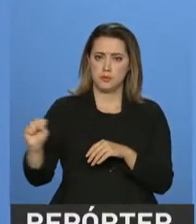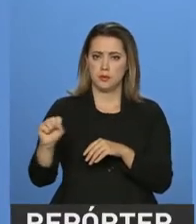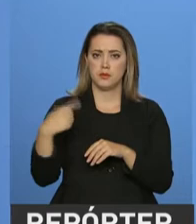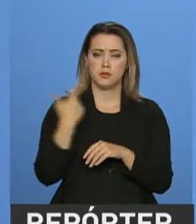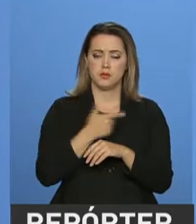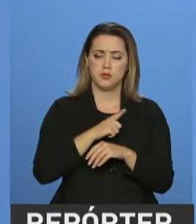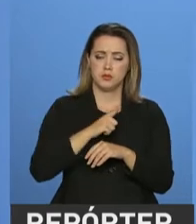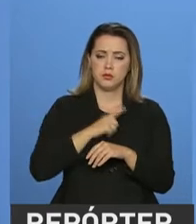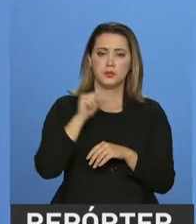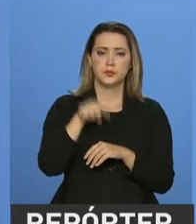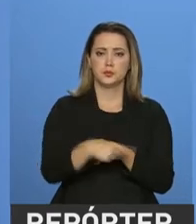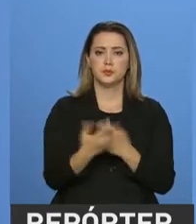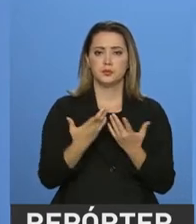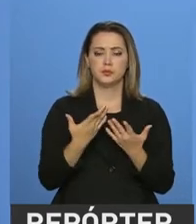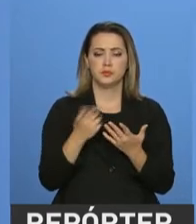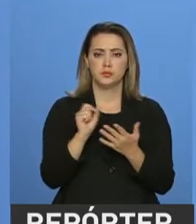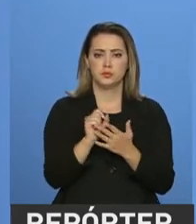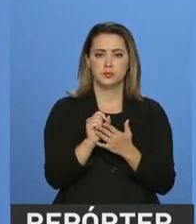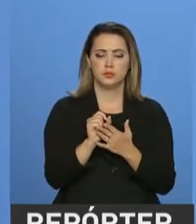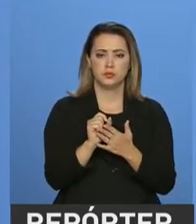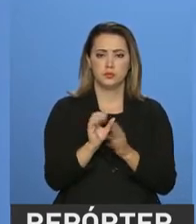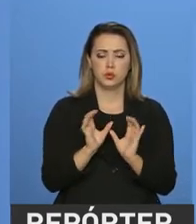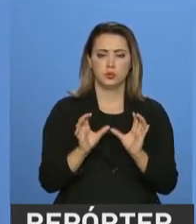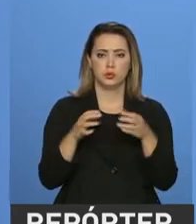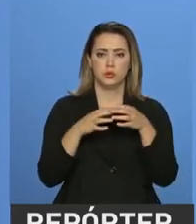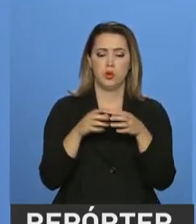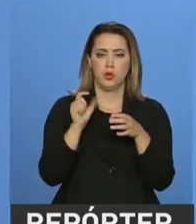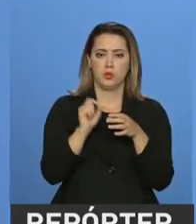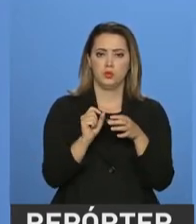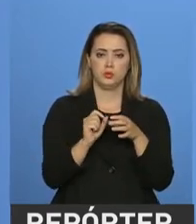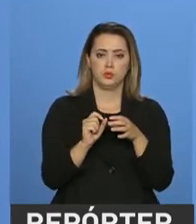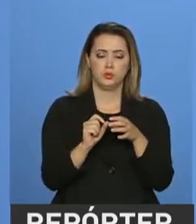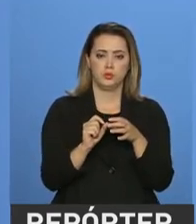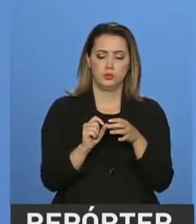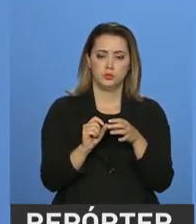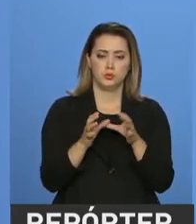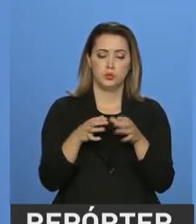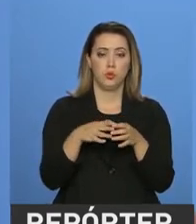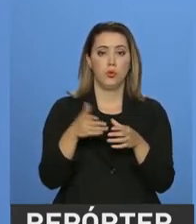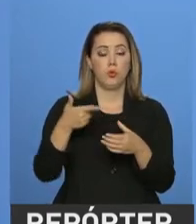ainda na área de concessões na área de